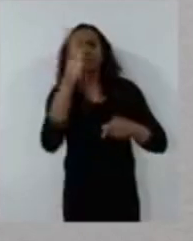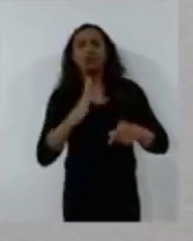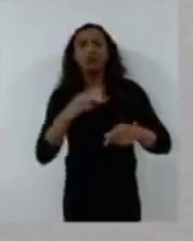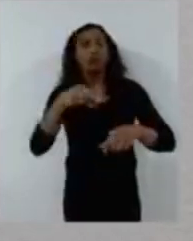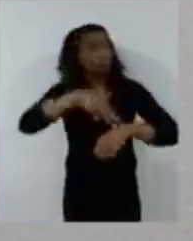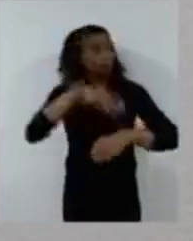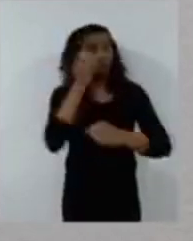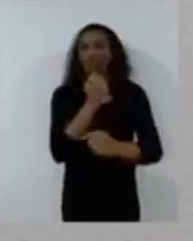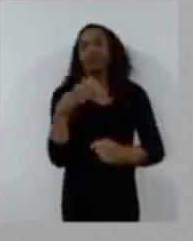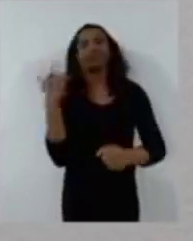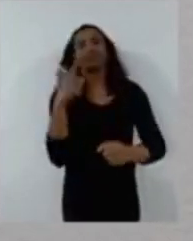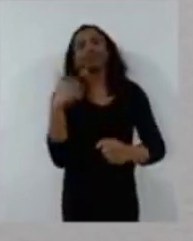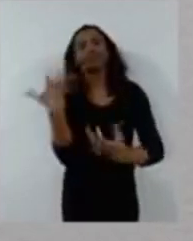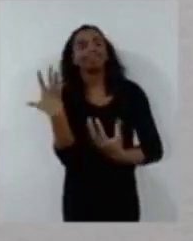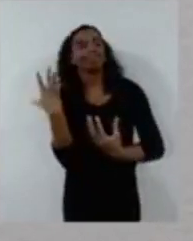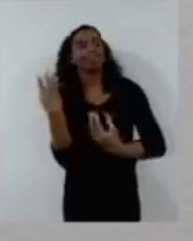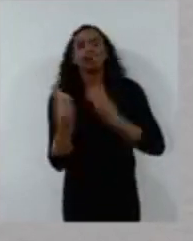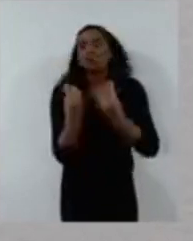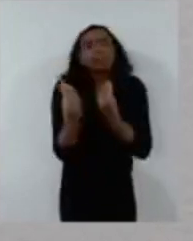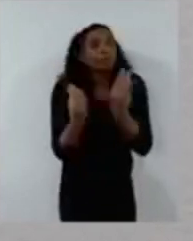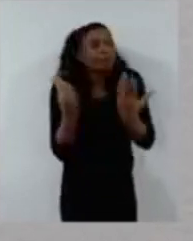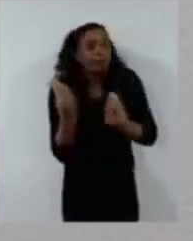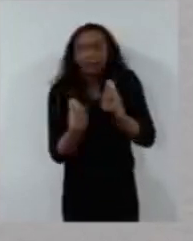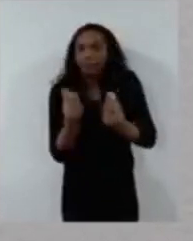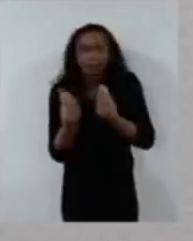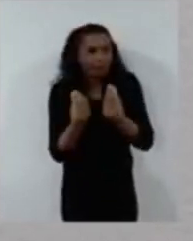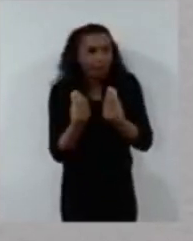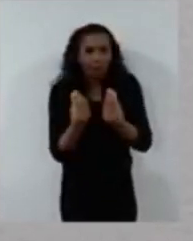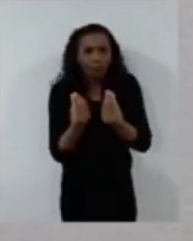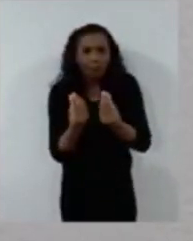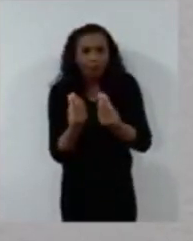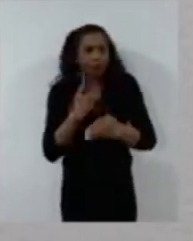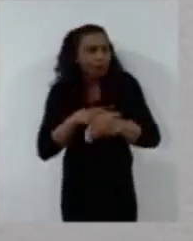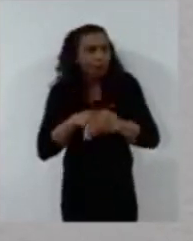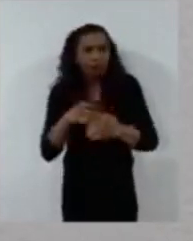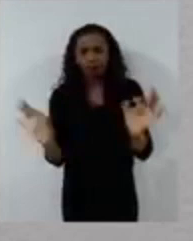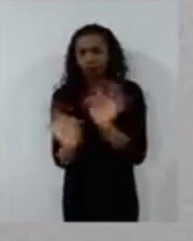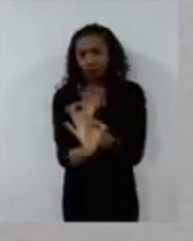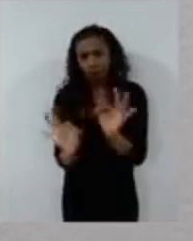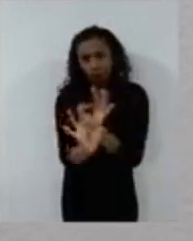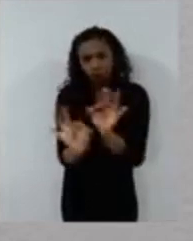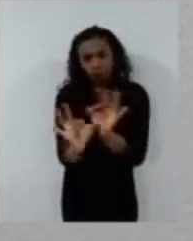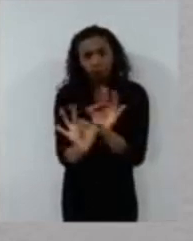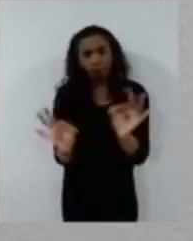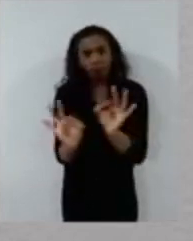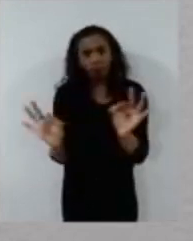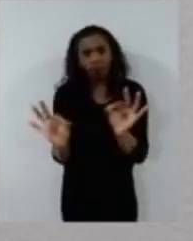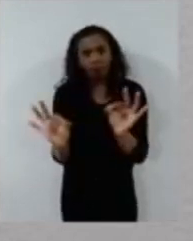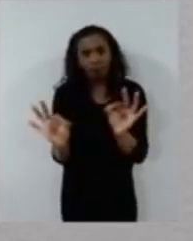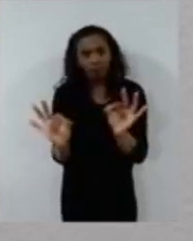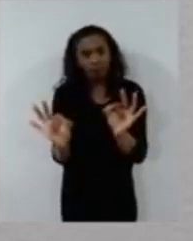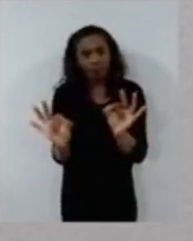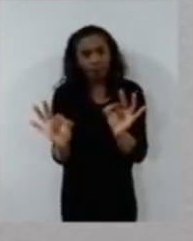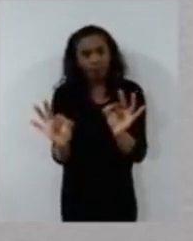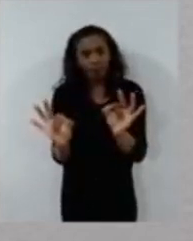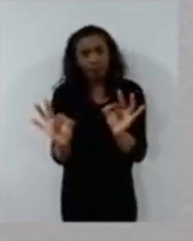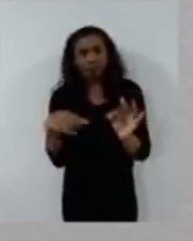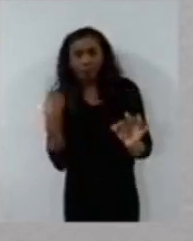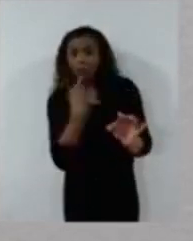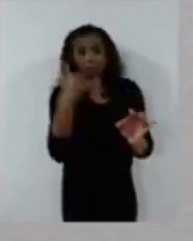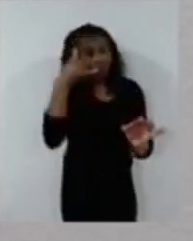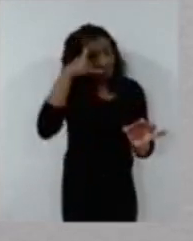Muriaé, não há pretensão. Não há pretensão em momento nenhum desse comitê que a gente